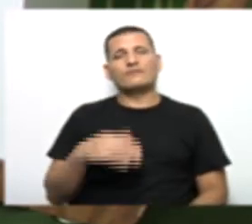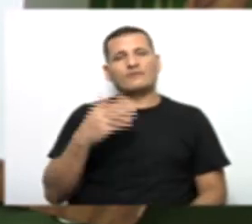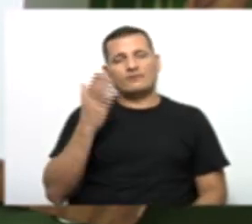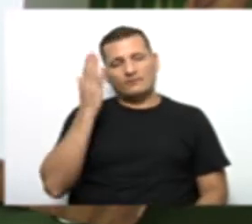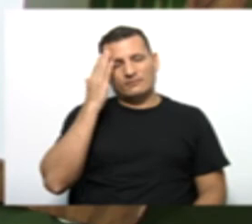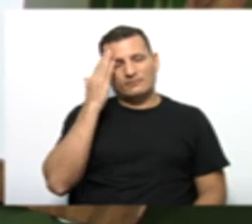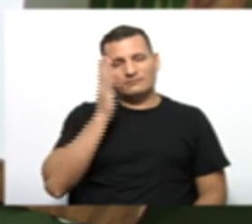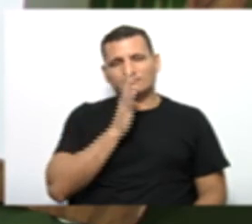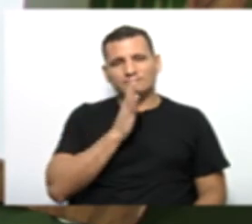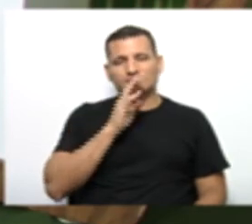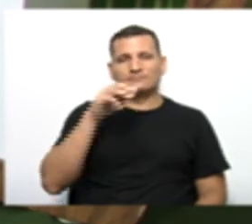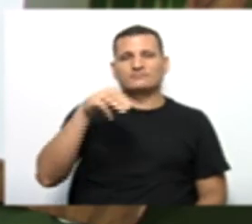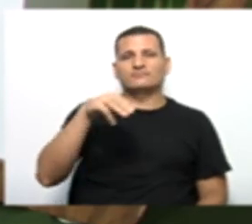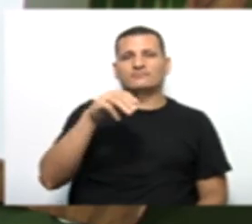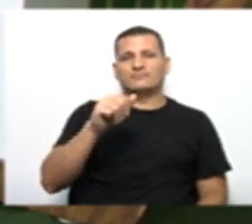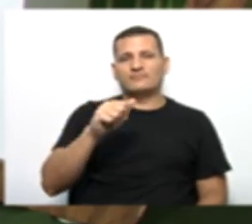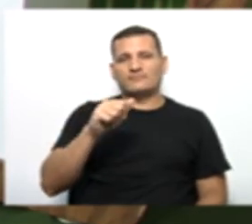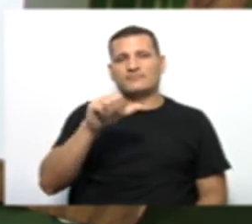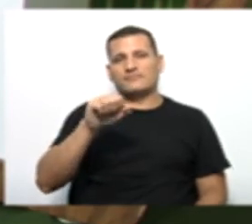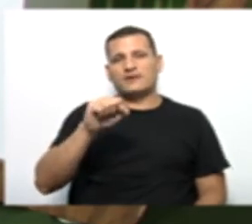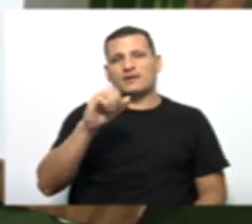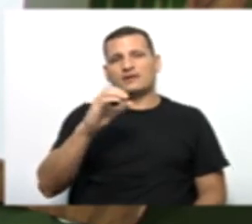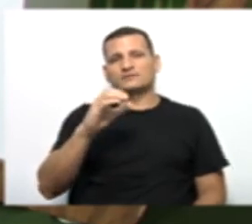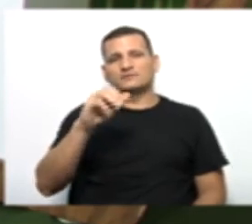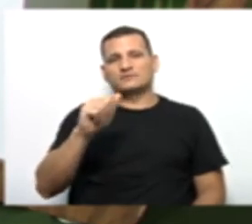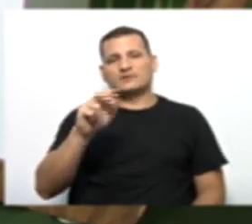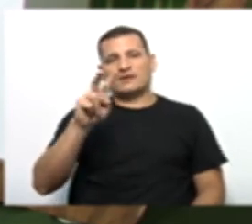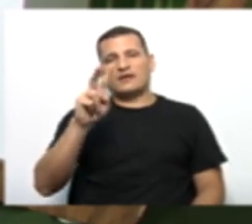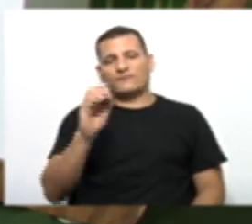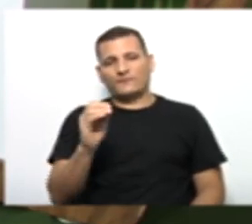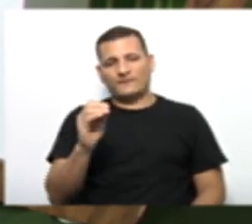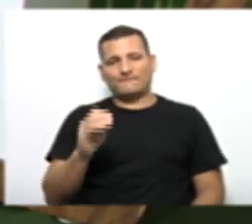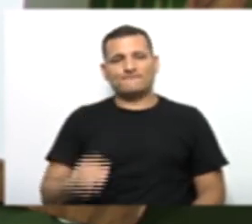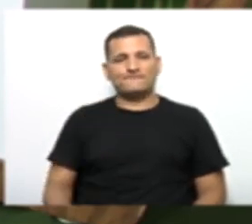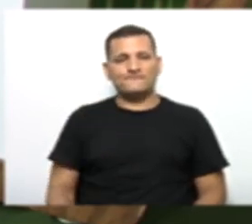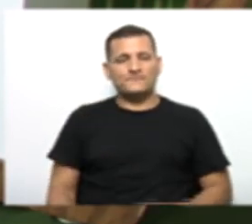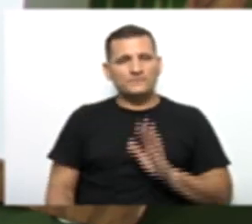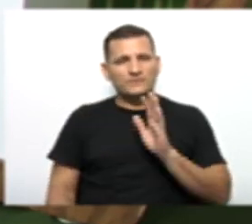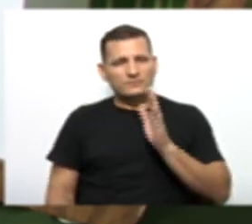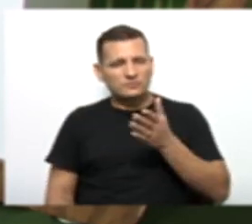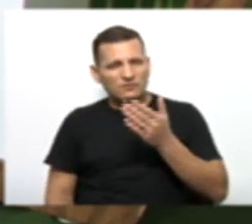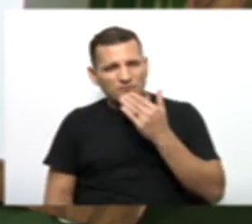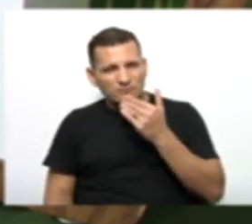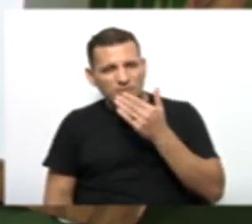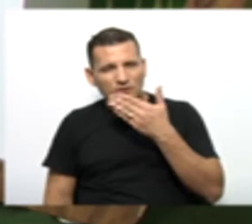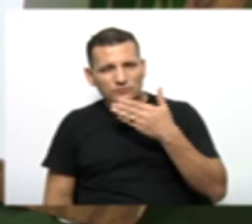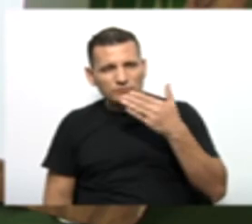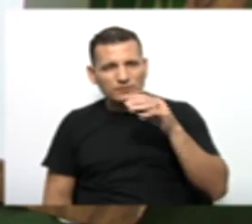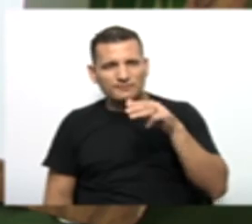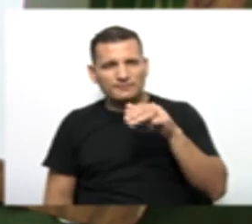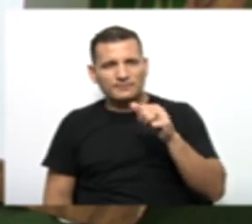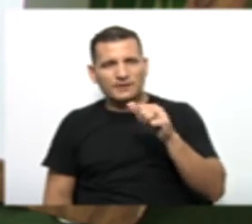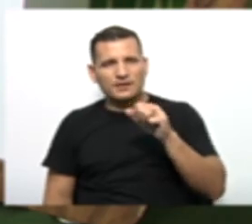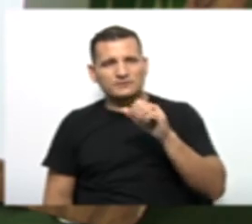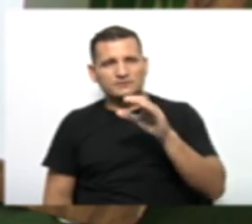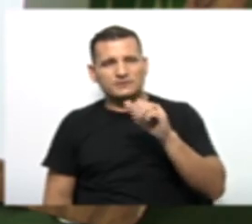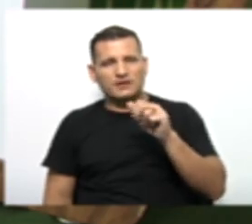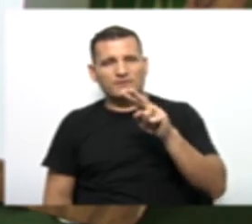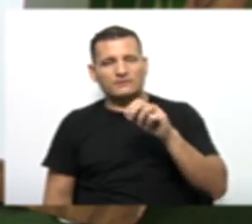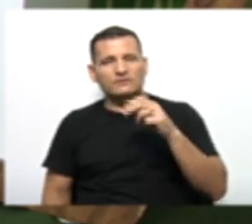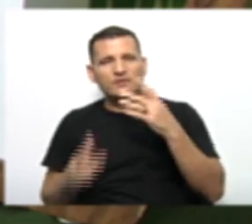Sim, conheço pelo nome de açúcar mascavo. Você já consumiu uma vez? Já